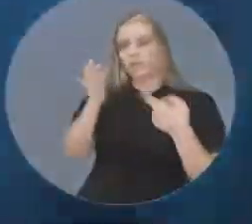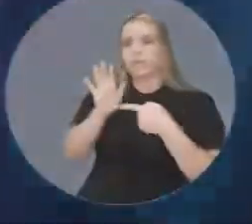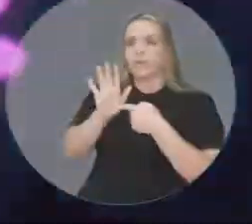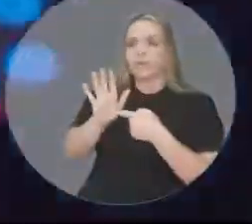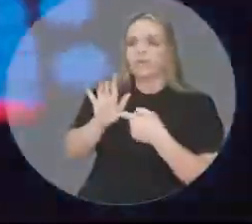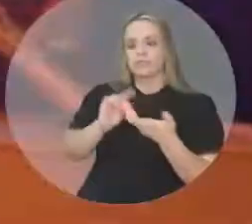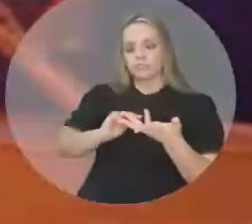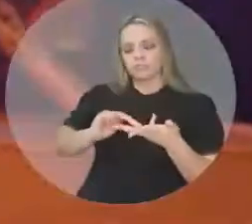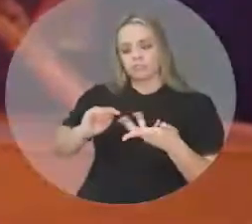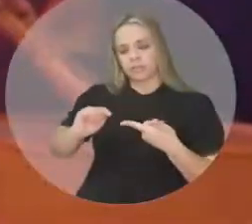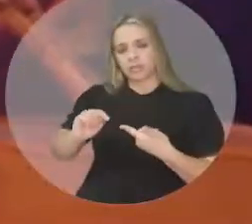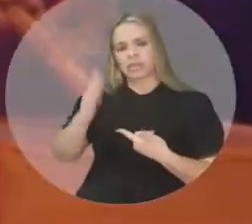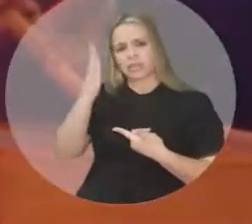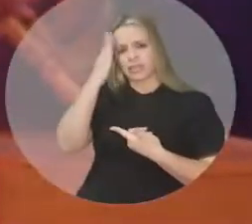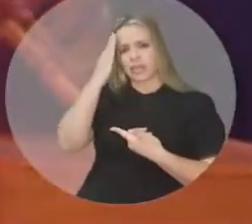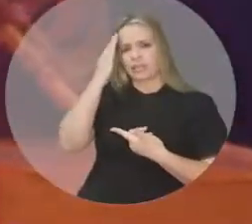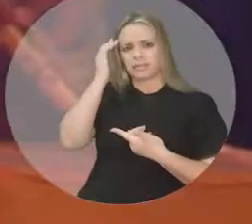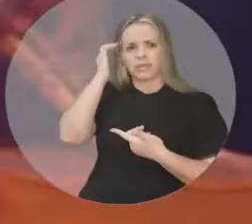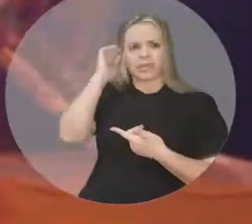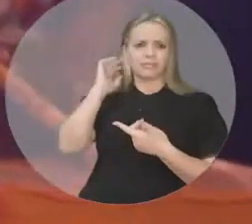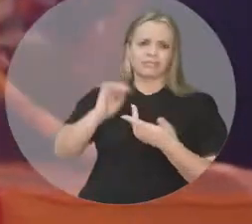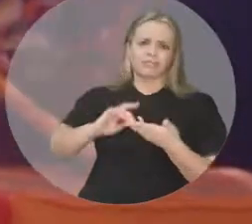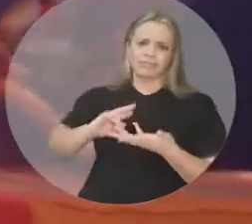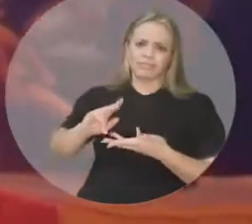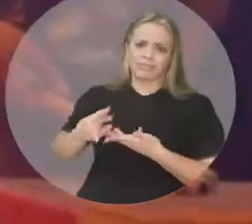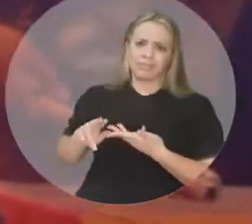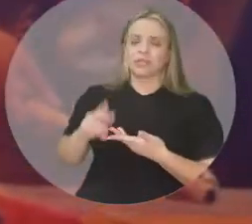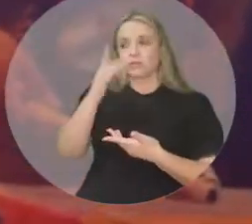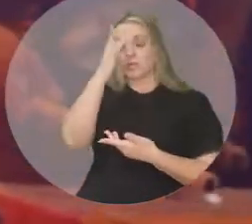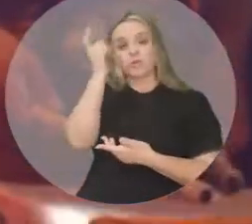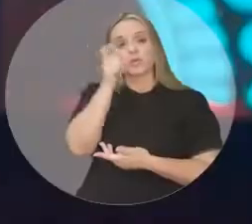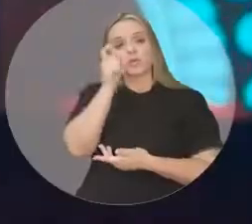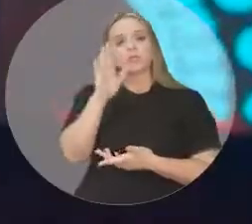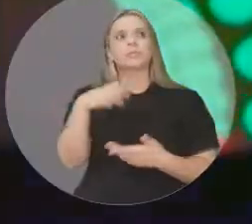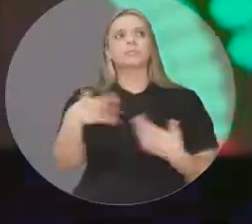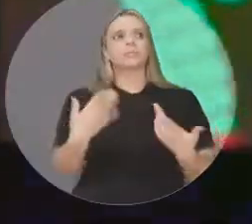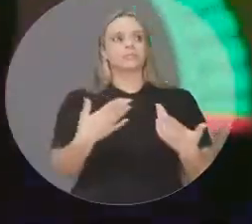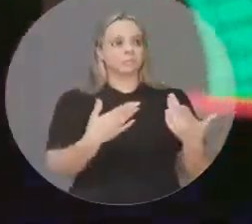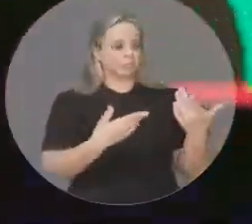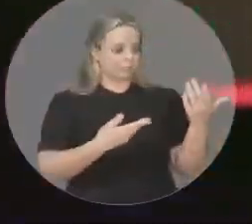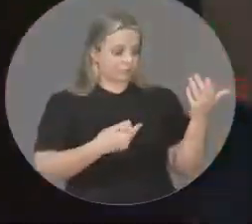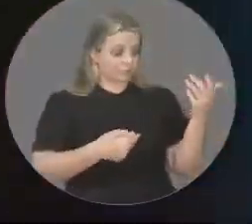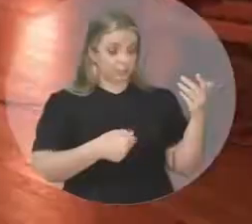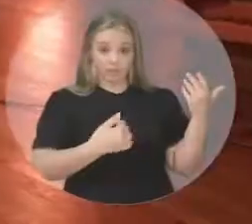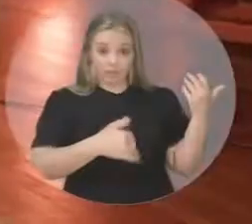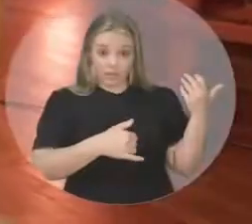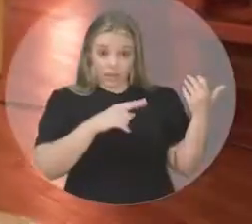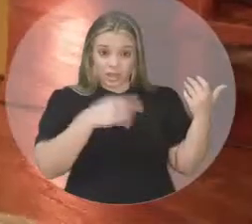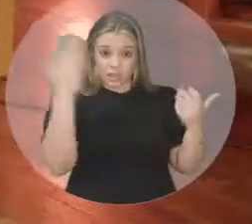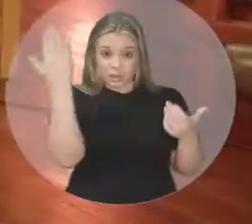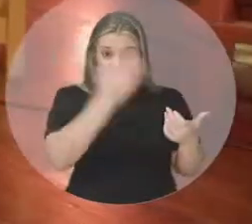2. Aqui já começamos a ouvir um pouquinho o som, mas agora um bate-papo antes de valer